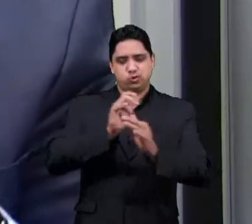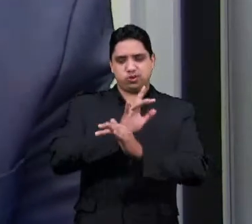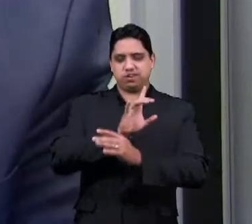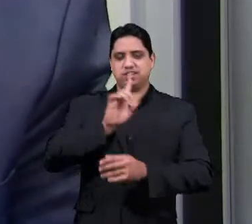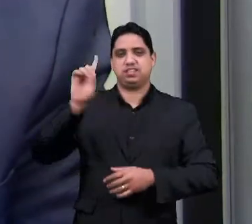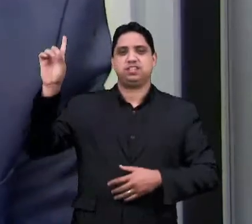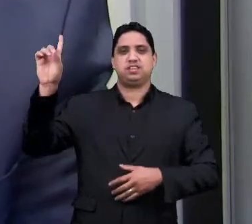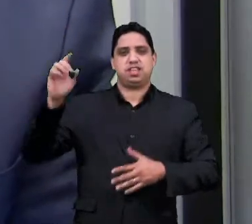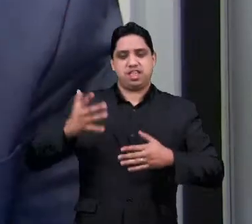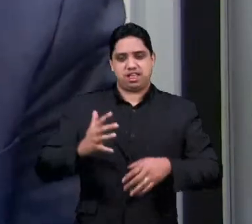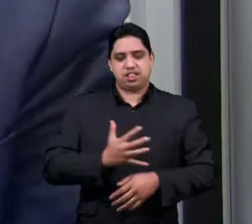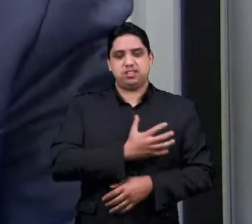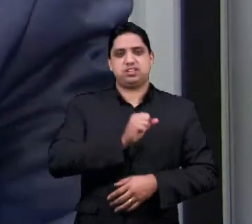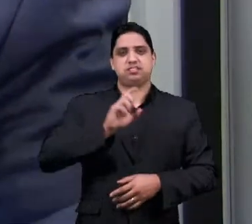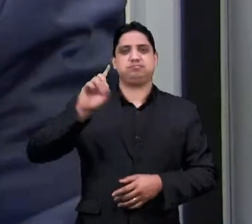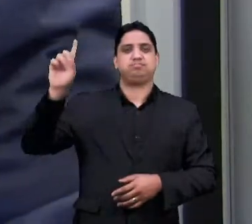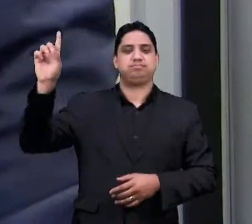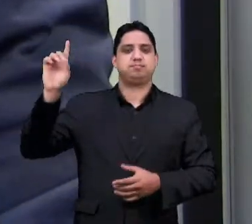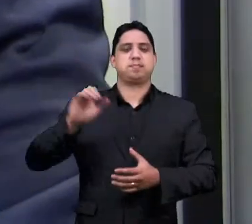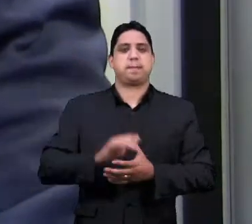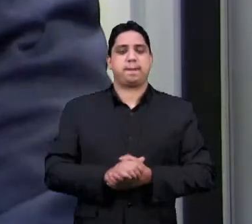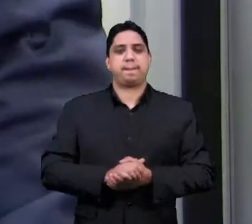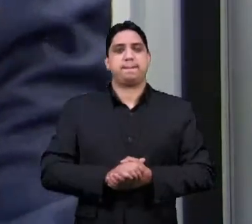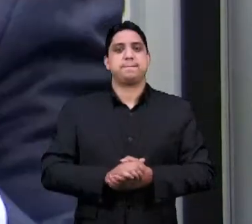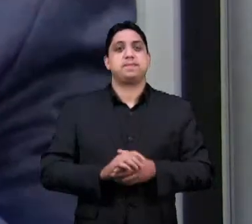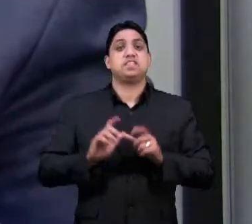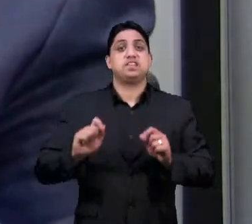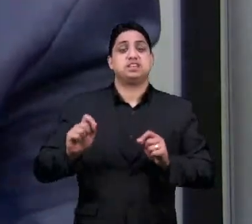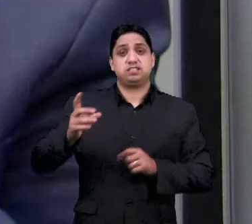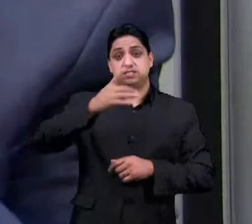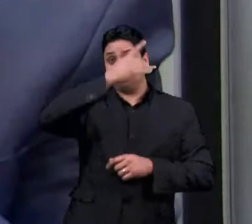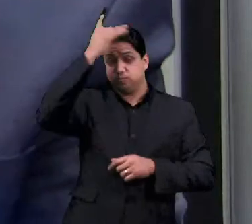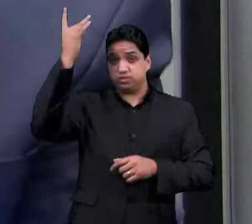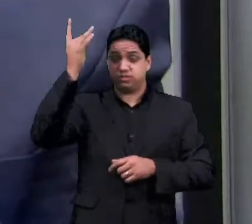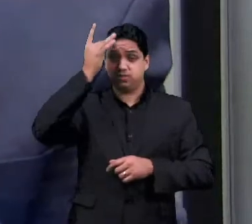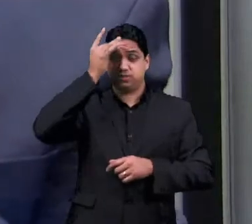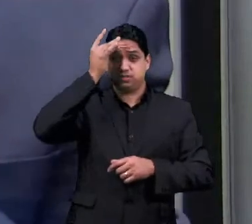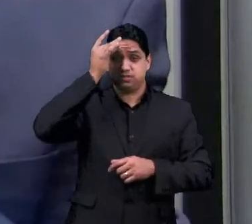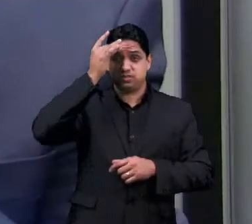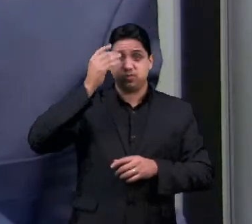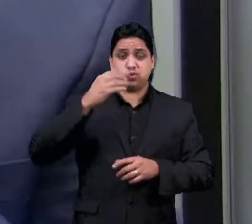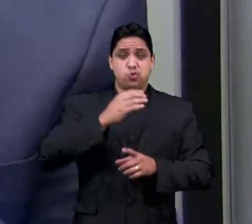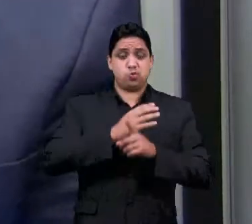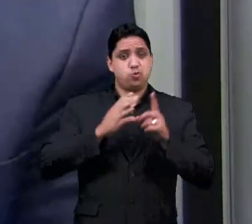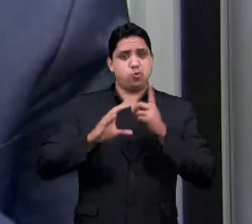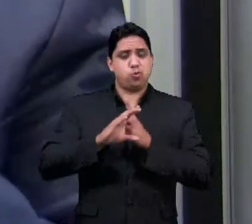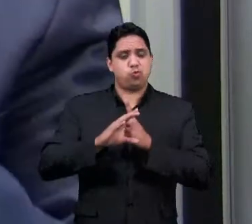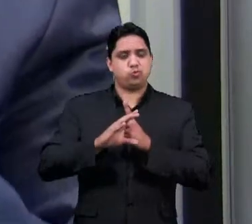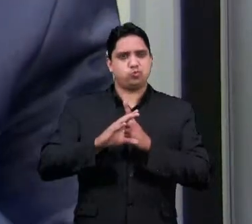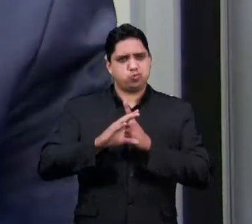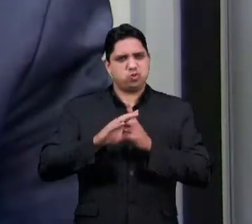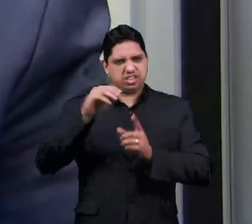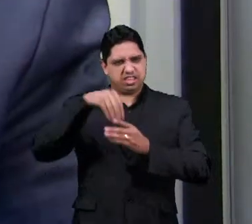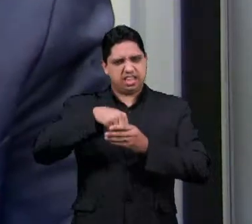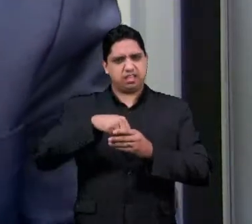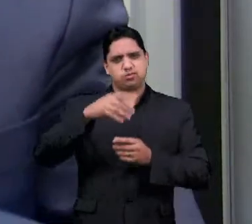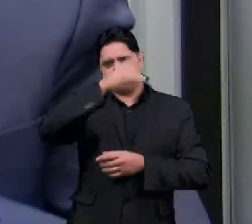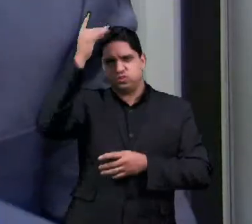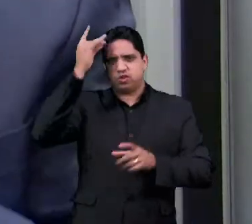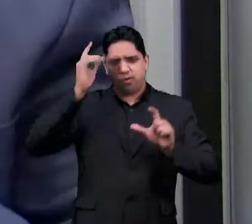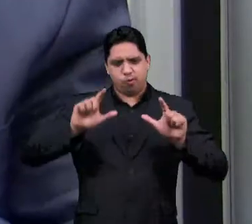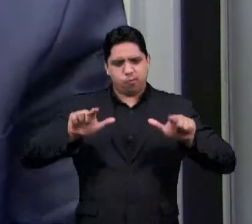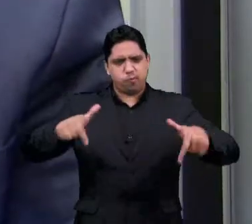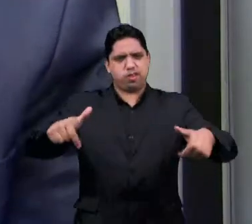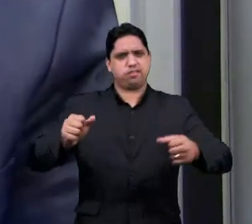de adoração, e onde o Espírito Santo, nos cultos o Espírito Santo tem operado